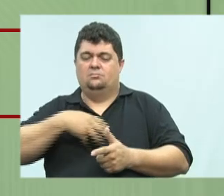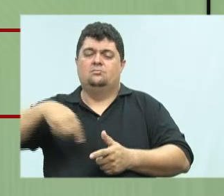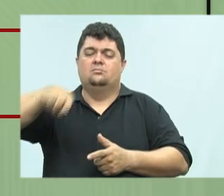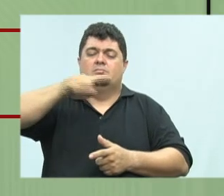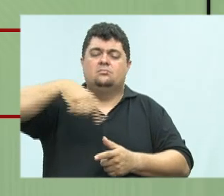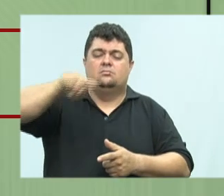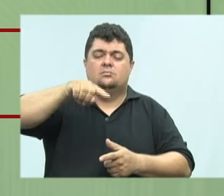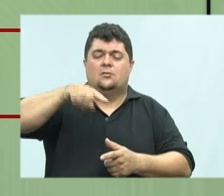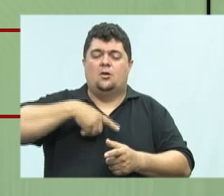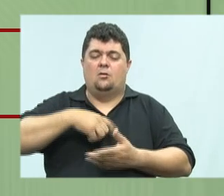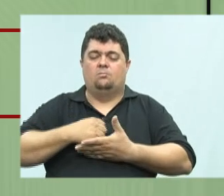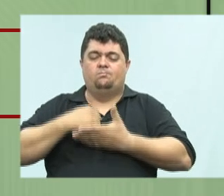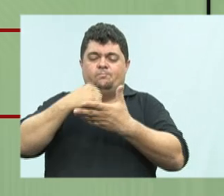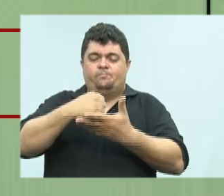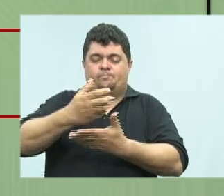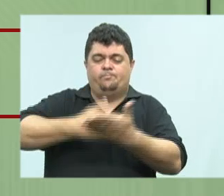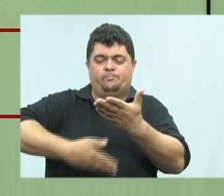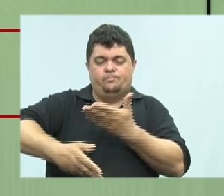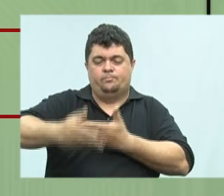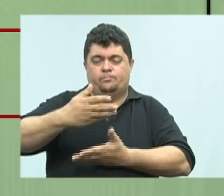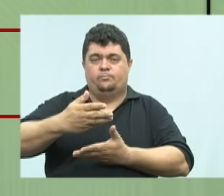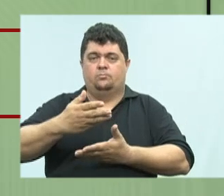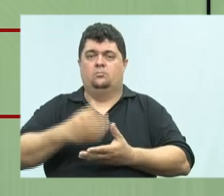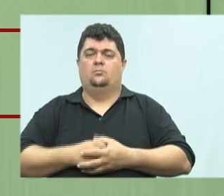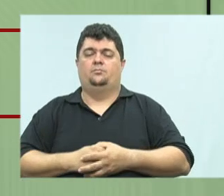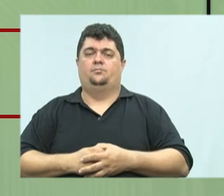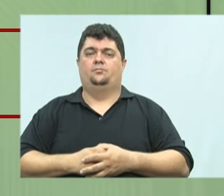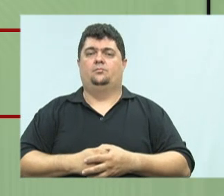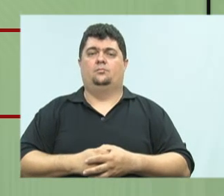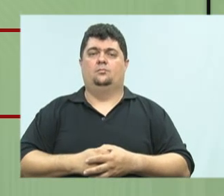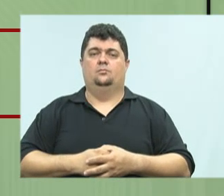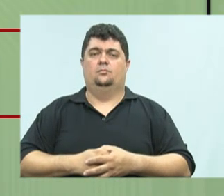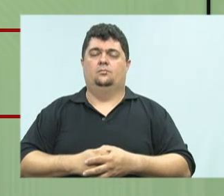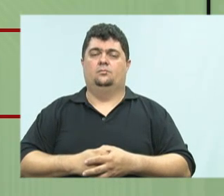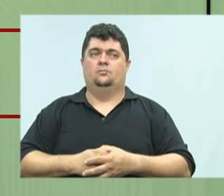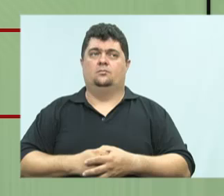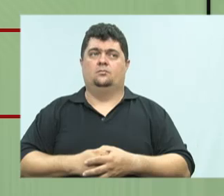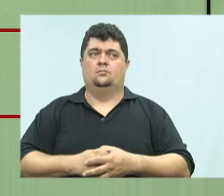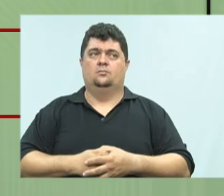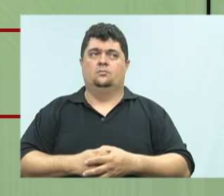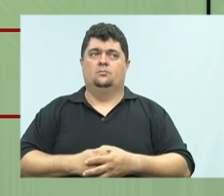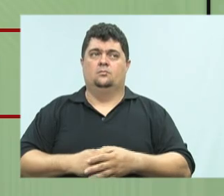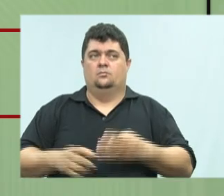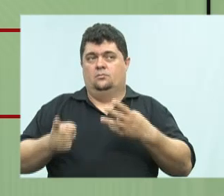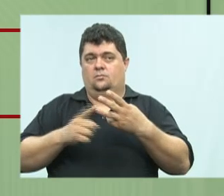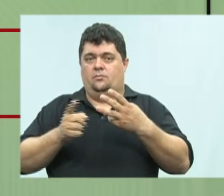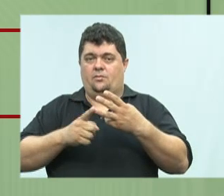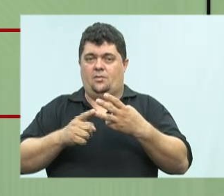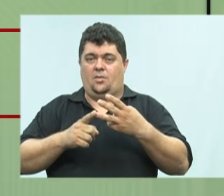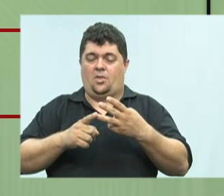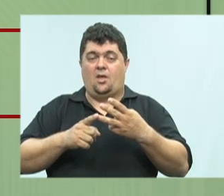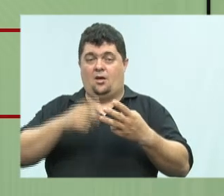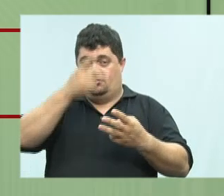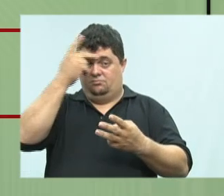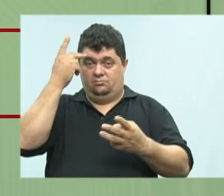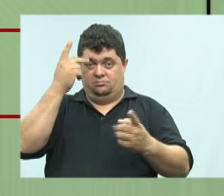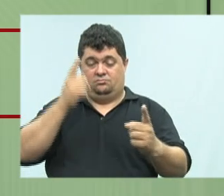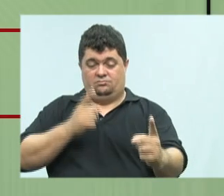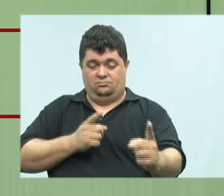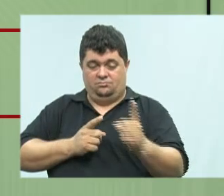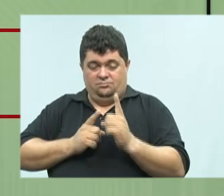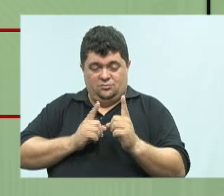deve configurar um problema coletivo. E o envolvimento dos